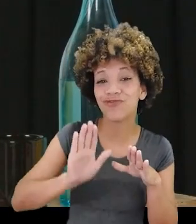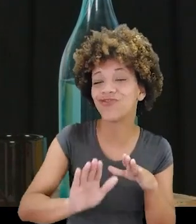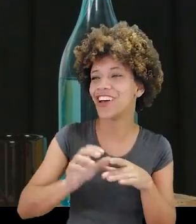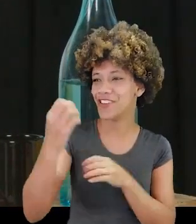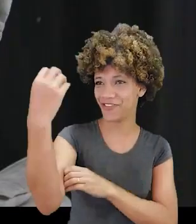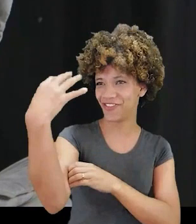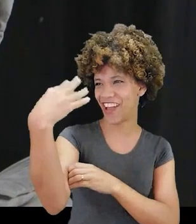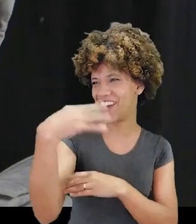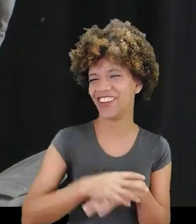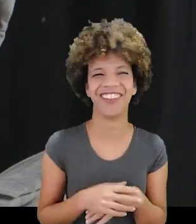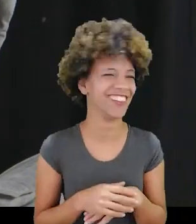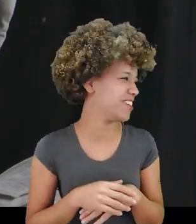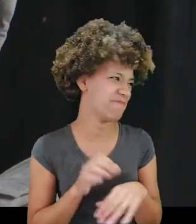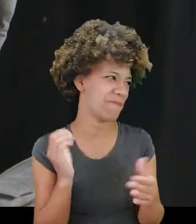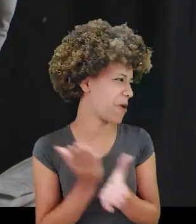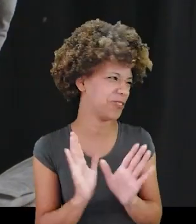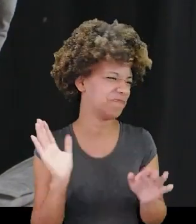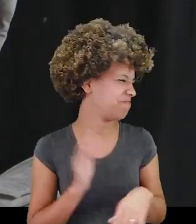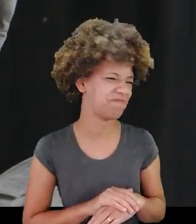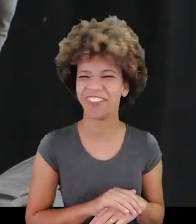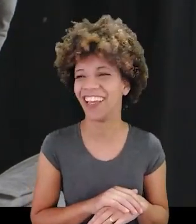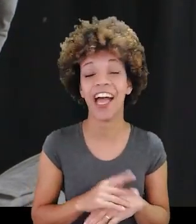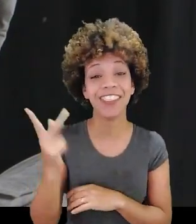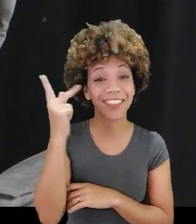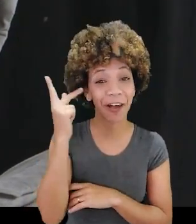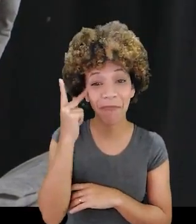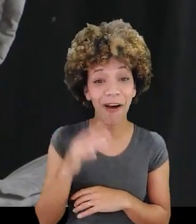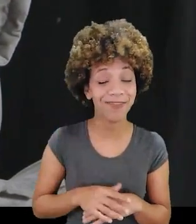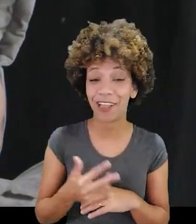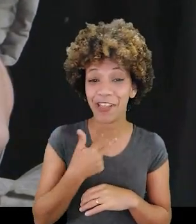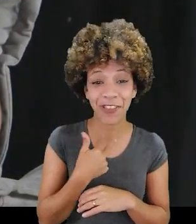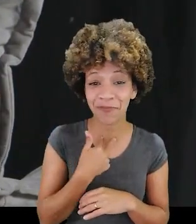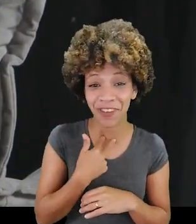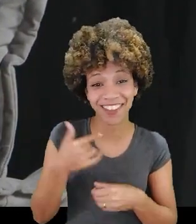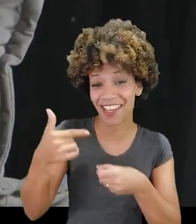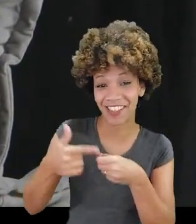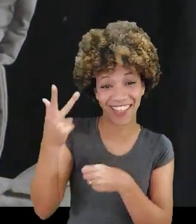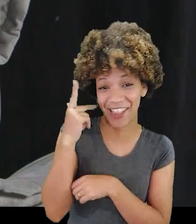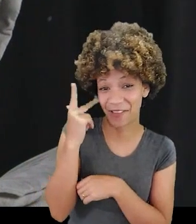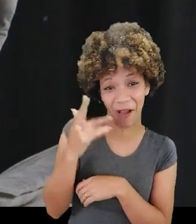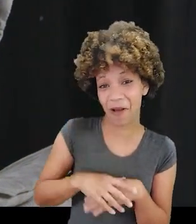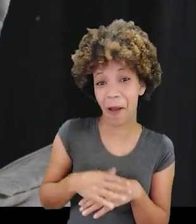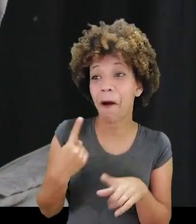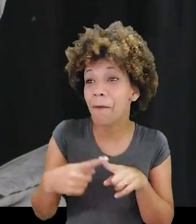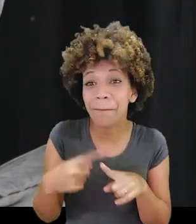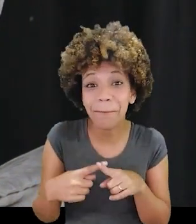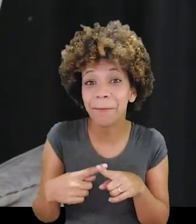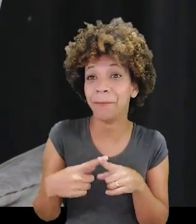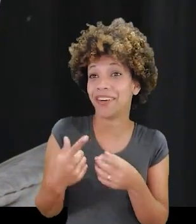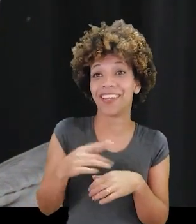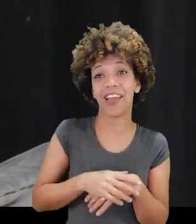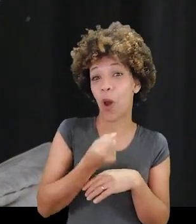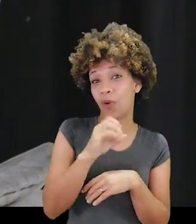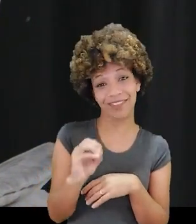acelerar no Farol de São Paulo não deveria ter além de gasolina normal